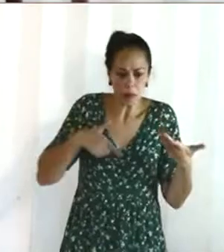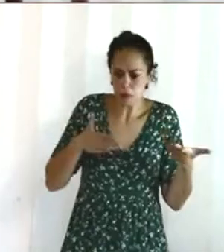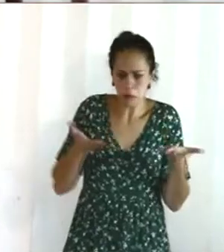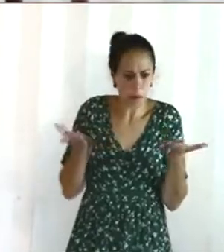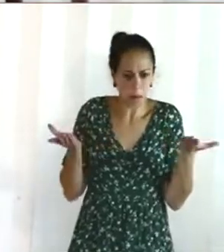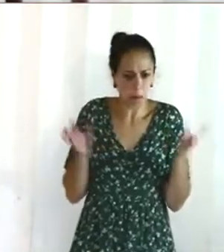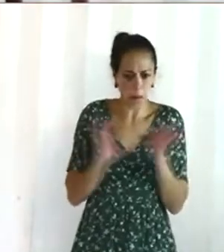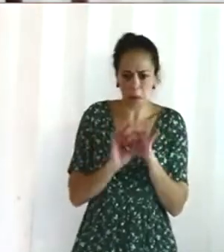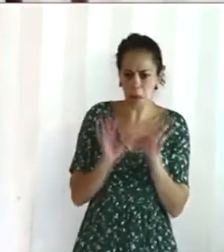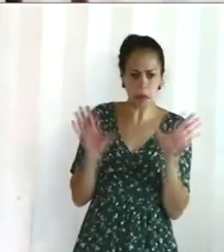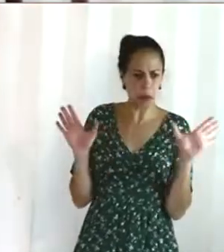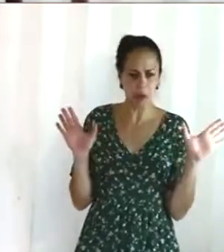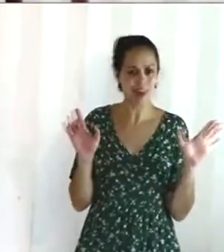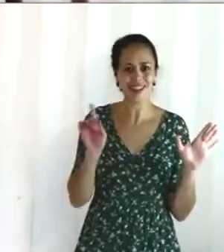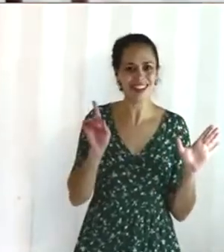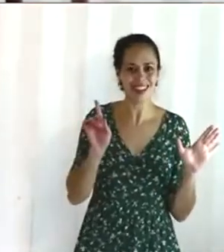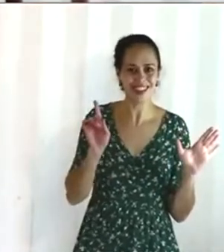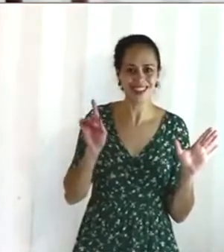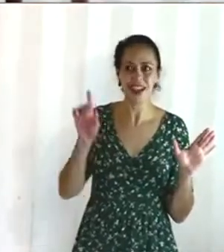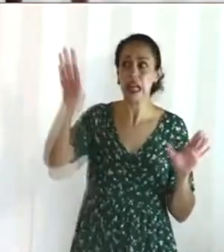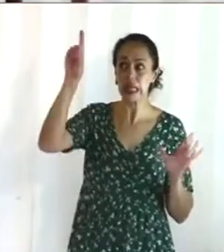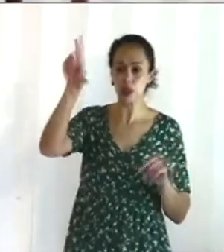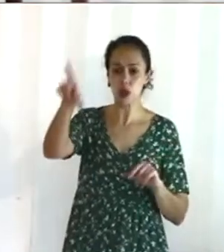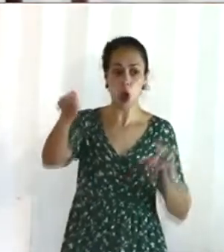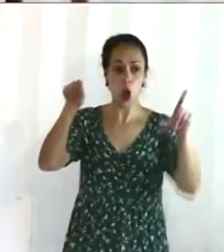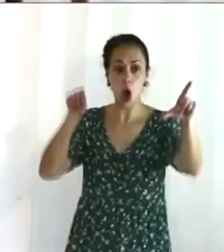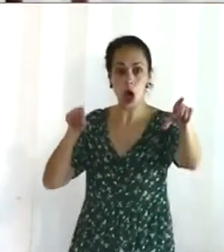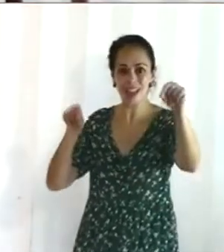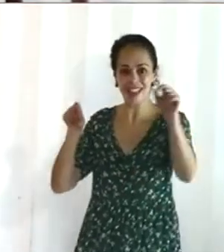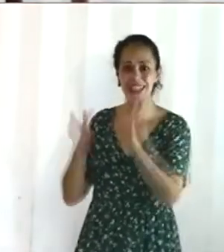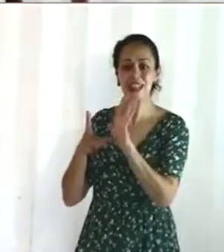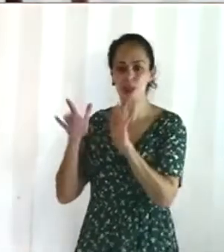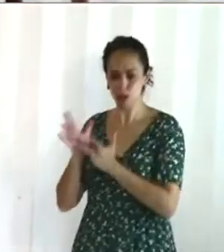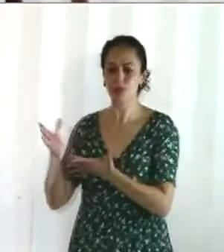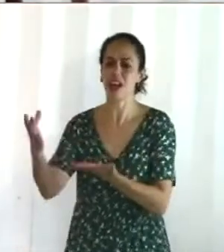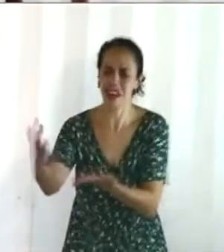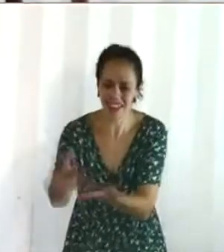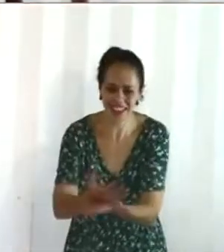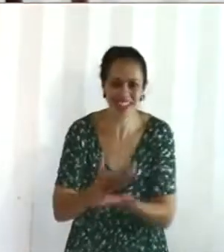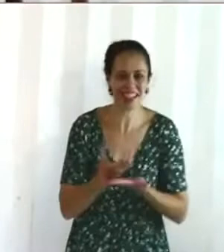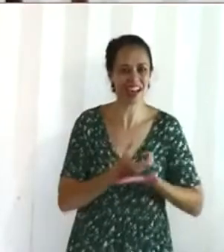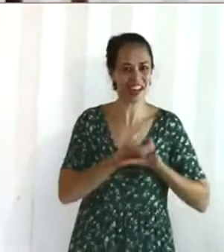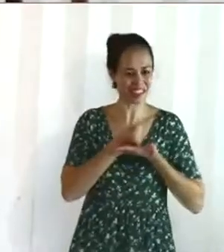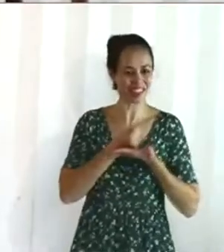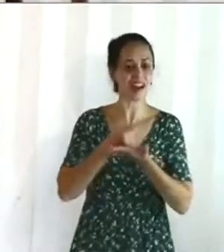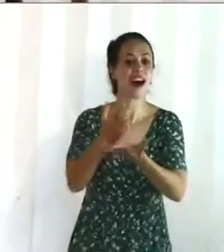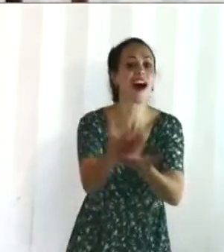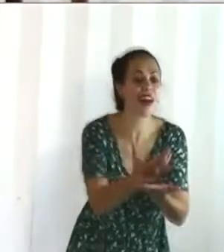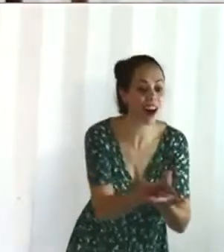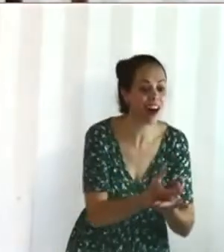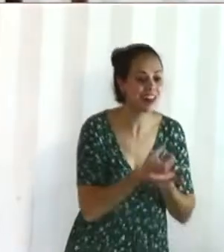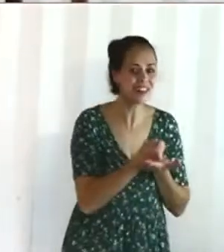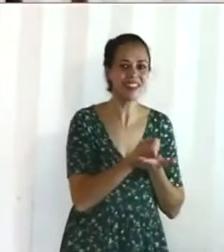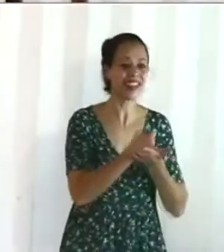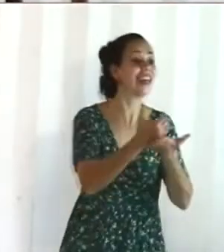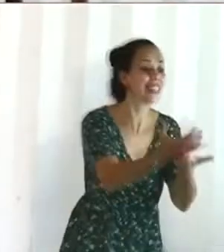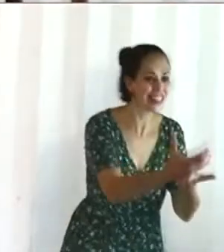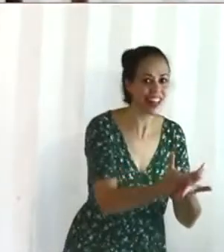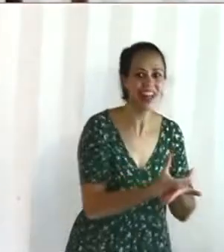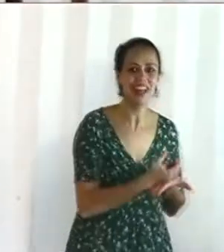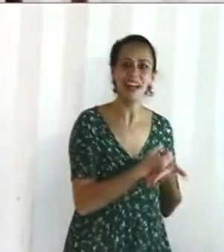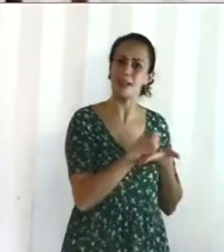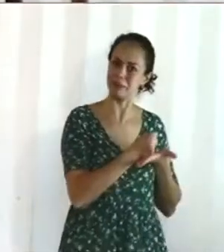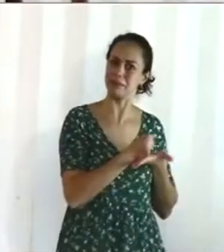aqui, é aquele que tem uma natureza tanto humana como divina, é o verdadeiramente Deus e verdadeiramente homem, e nós não